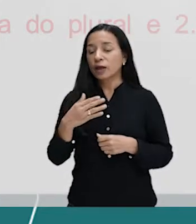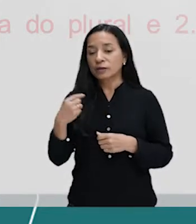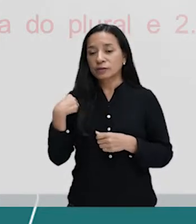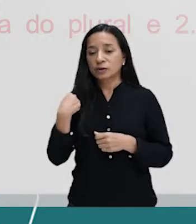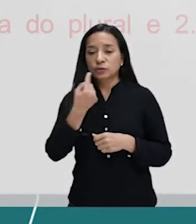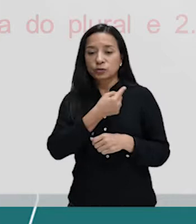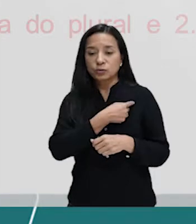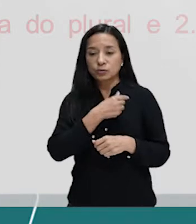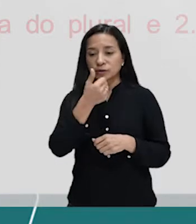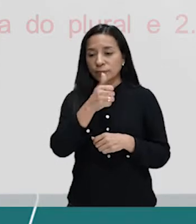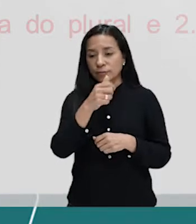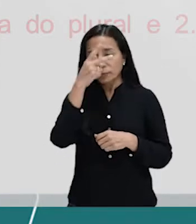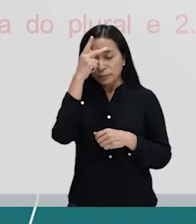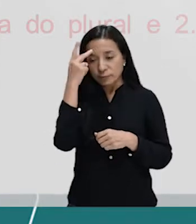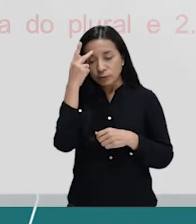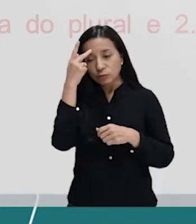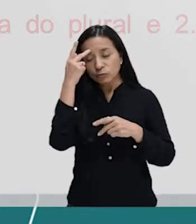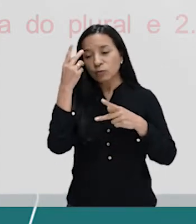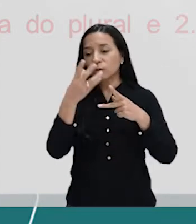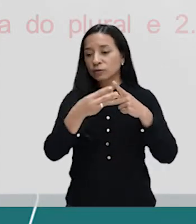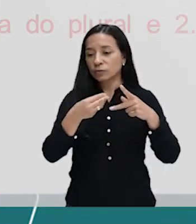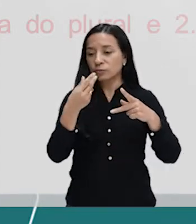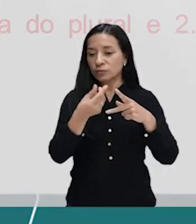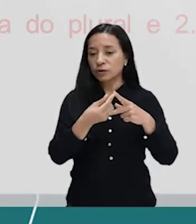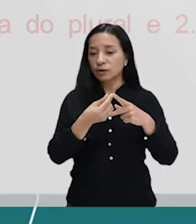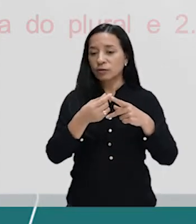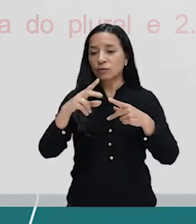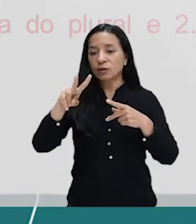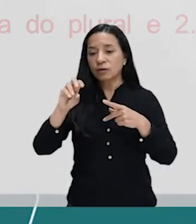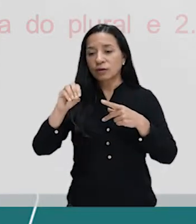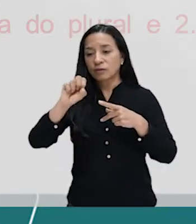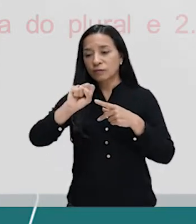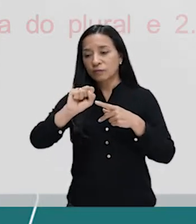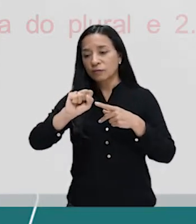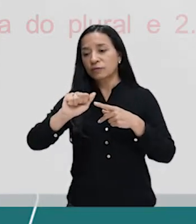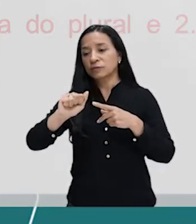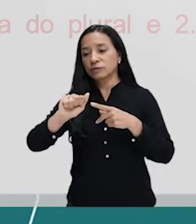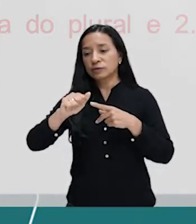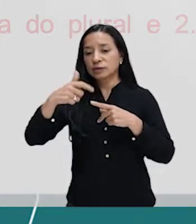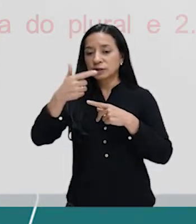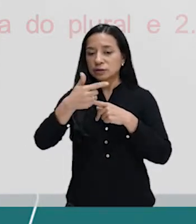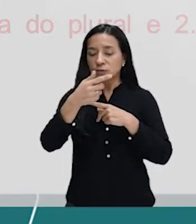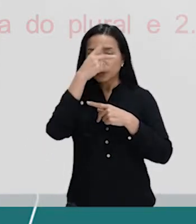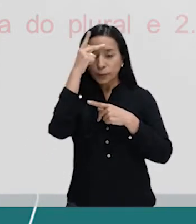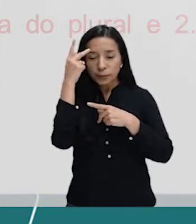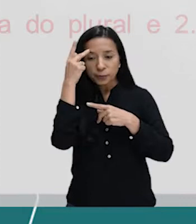plural, e vossa, a segunda pessoa do plural, tá?